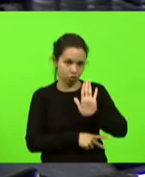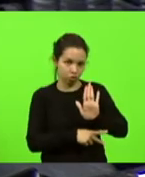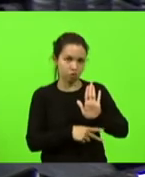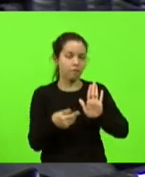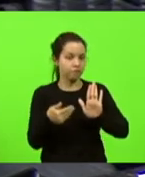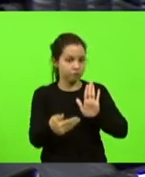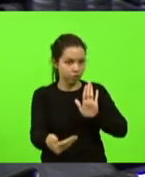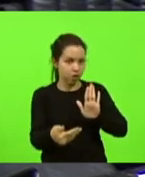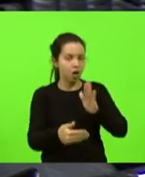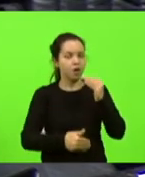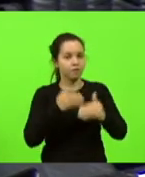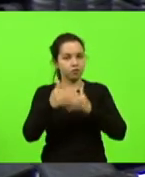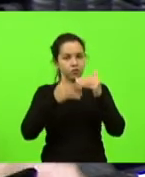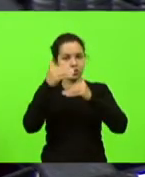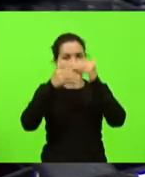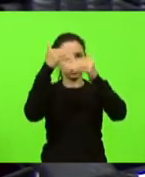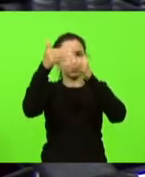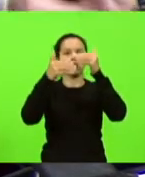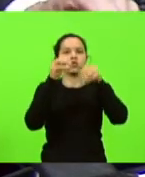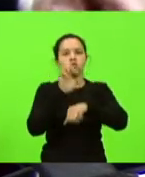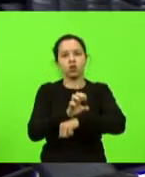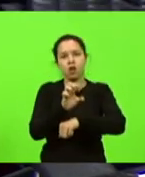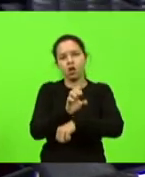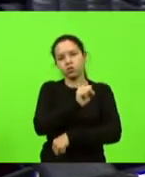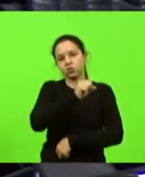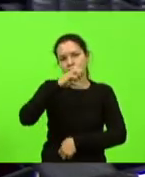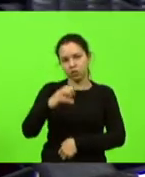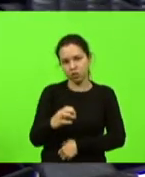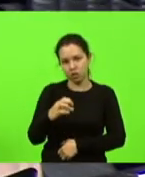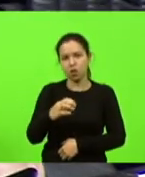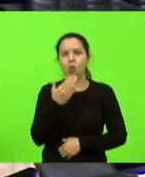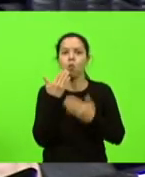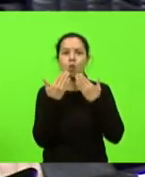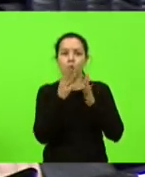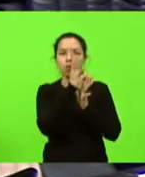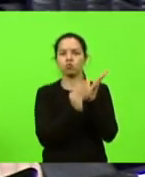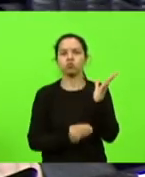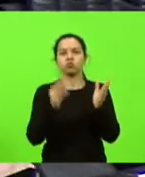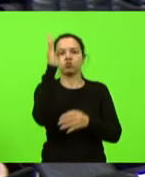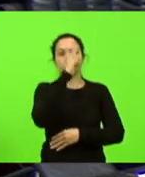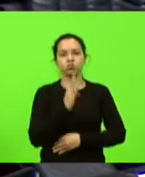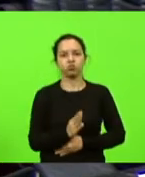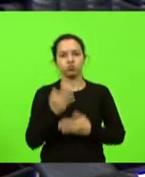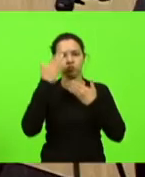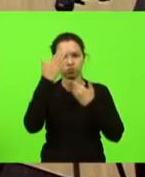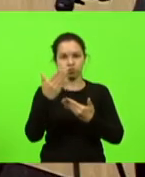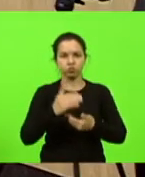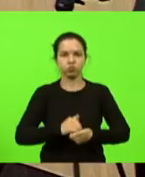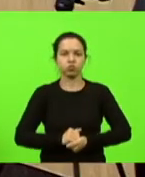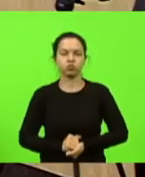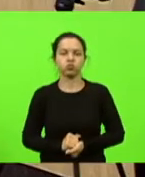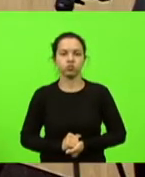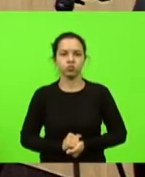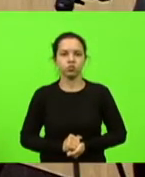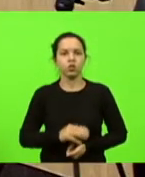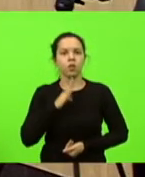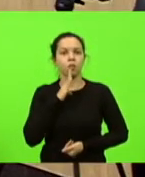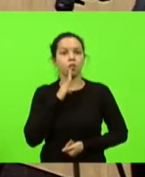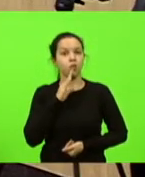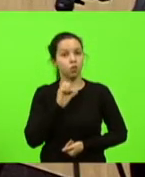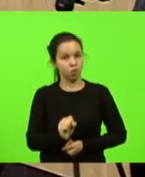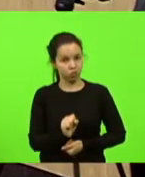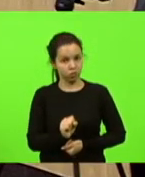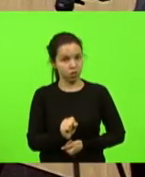uma grande evolução do Estado de Santa Catarina e um grande exemplo para o nosso país. Obrigado. Presidente, eu fui deputado citado. Bruno, Vossa Excelência não